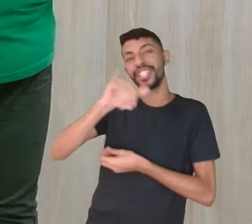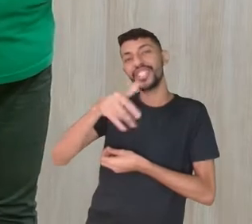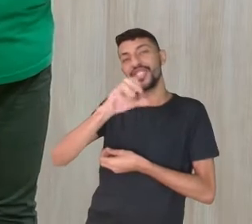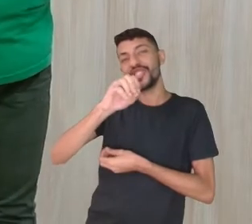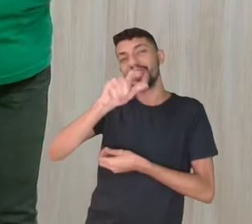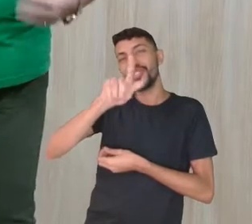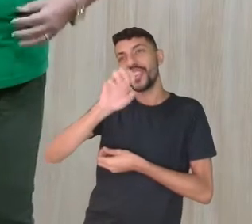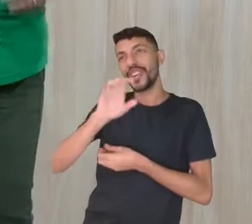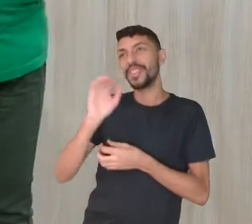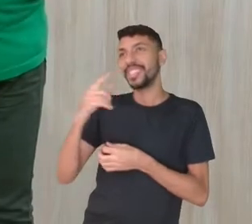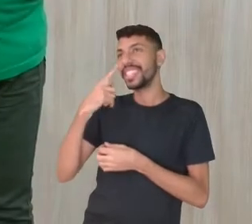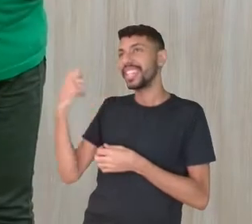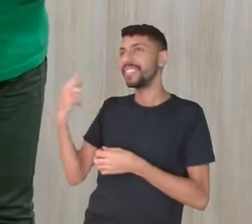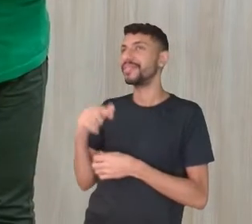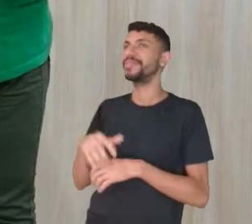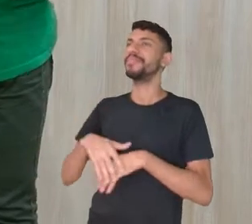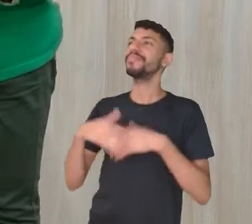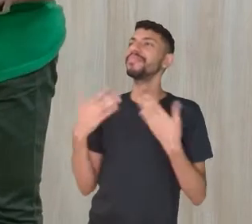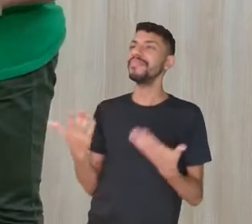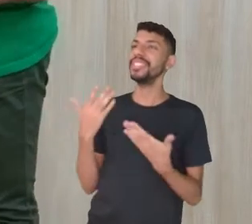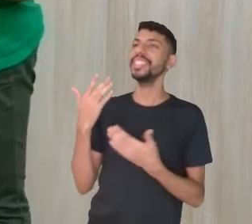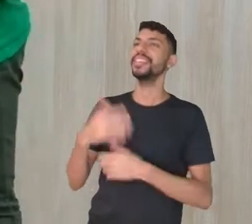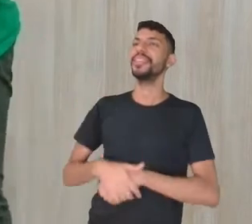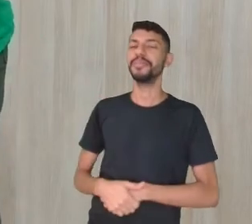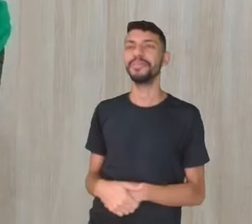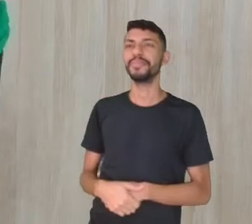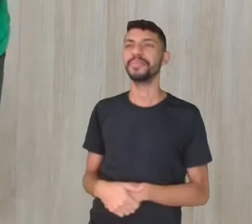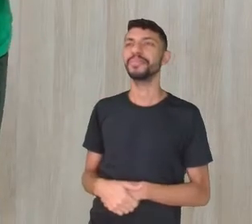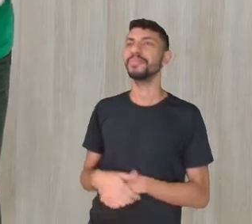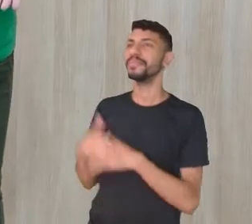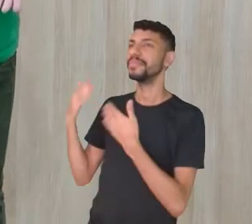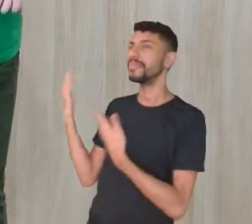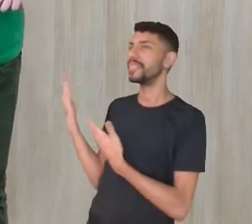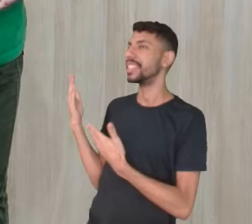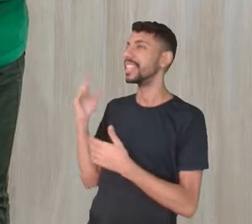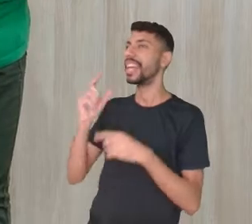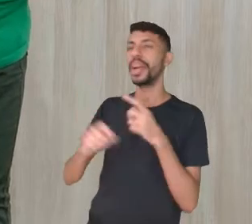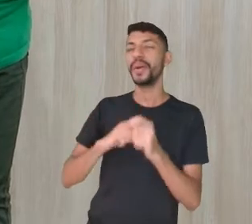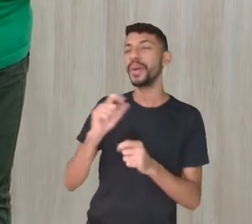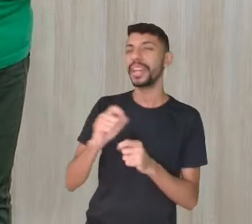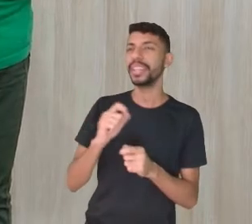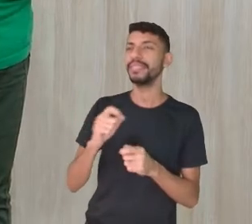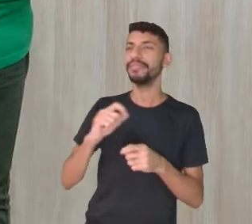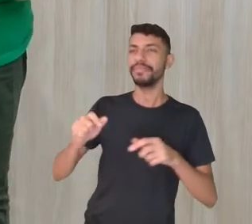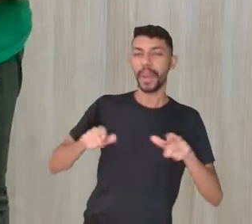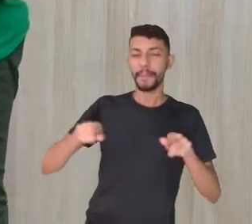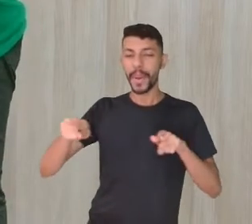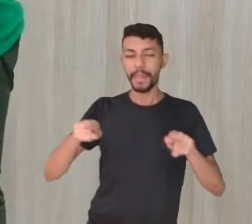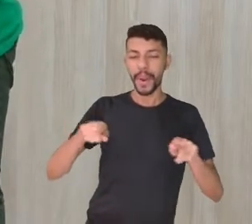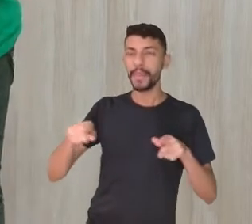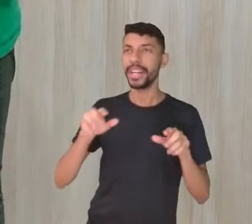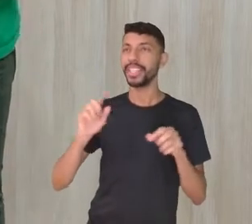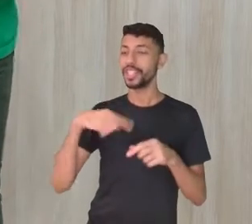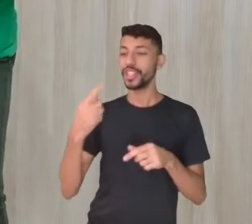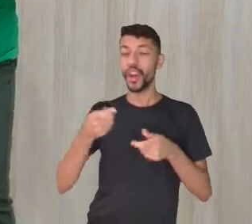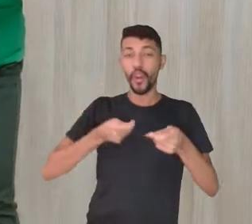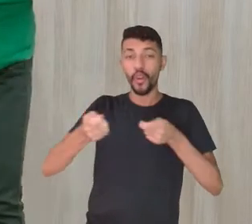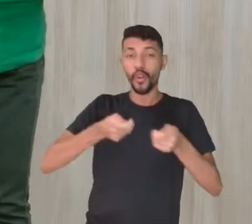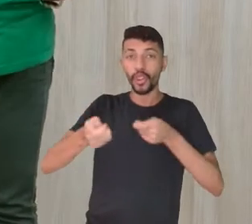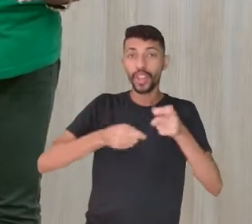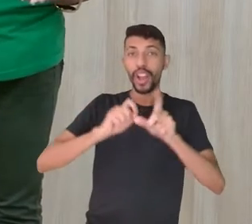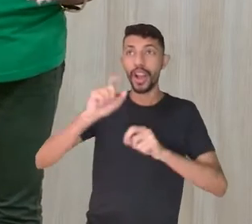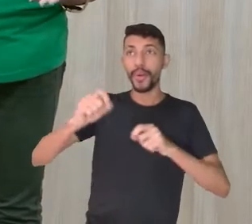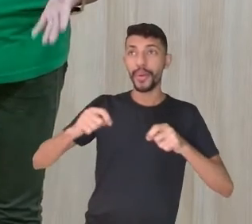aparecendo aí, que o Canva me deu aí de presente, era o tênis. Então, nós controlávamos essas barrinhas que eram